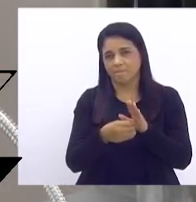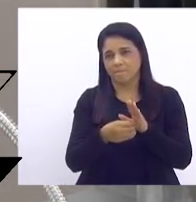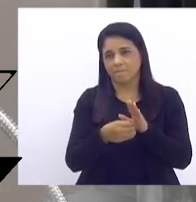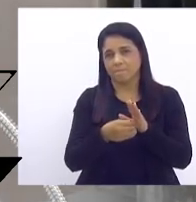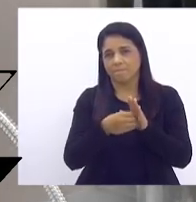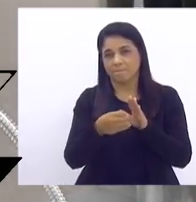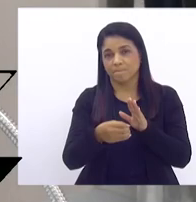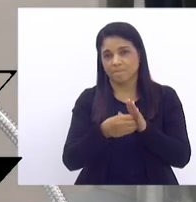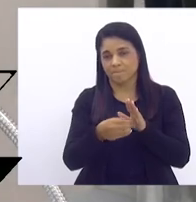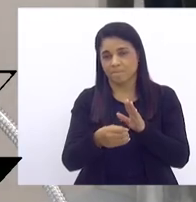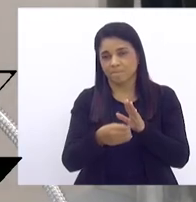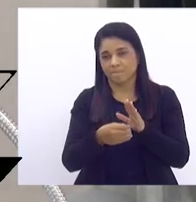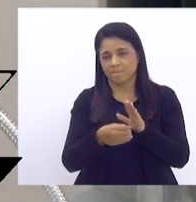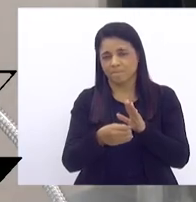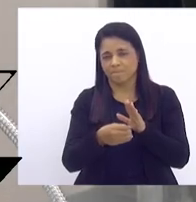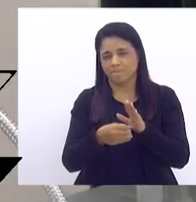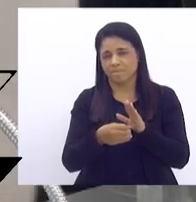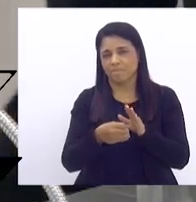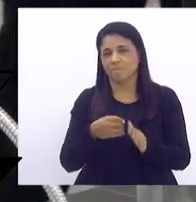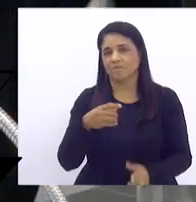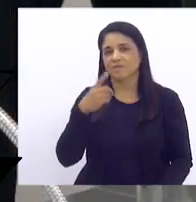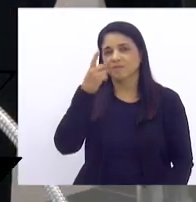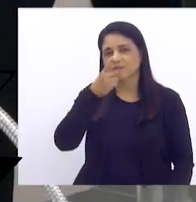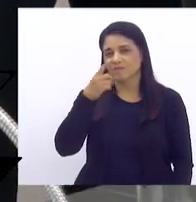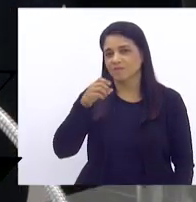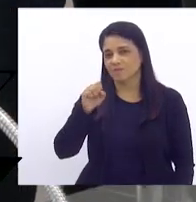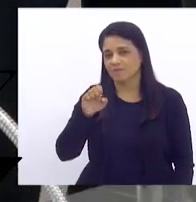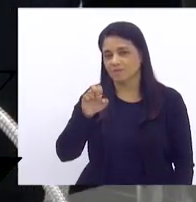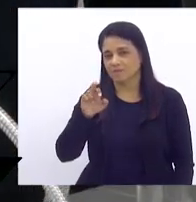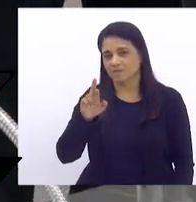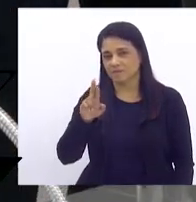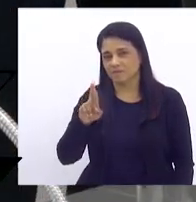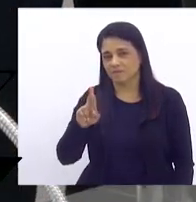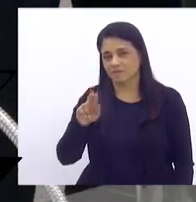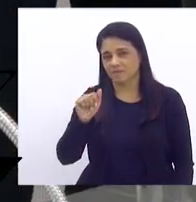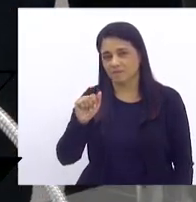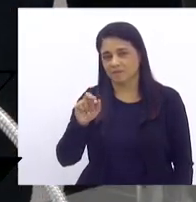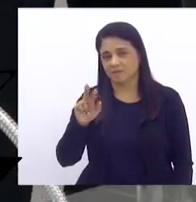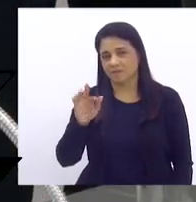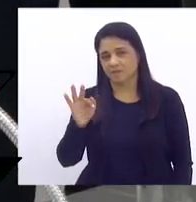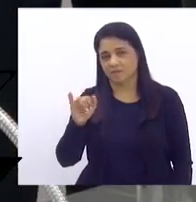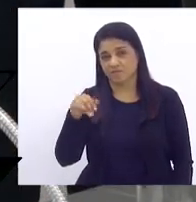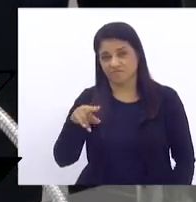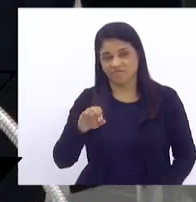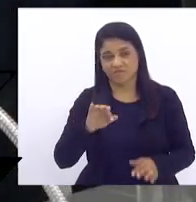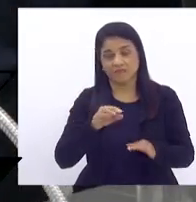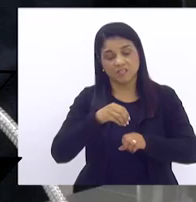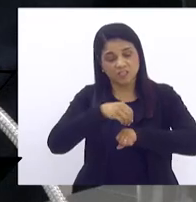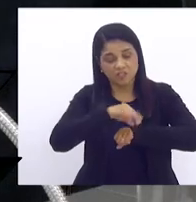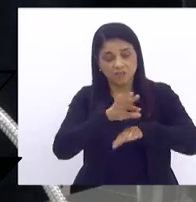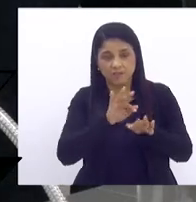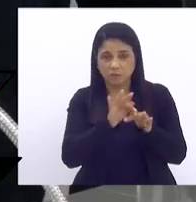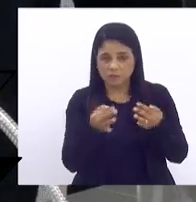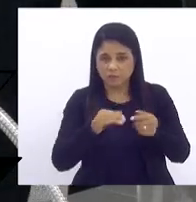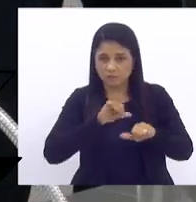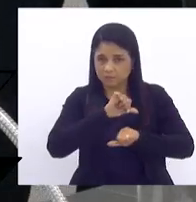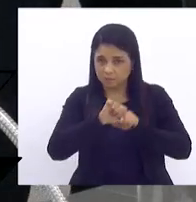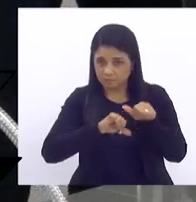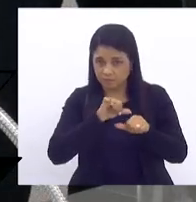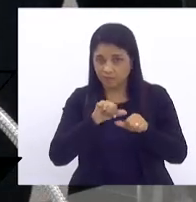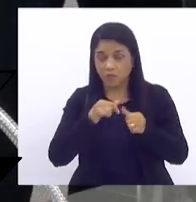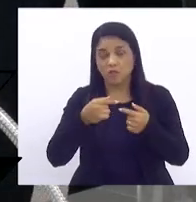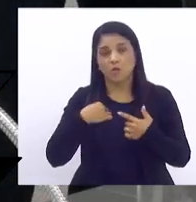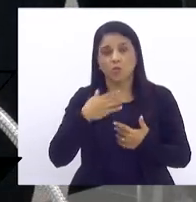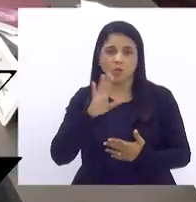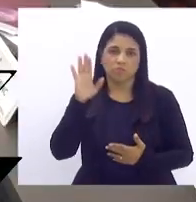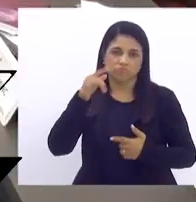Vossa Excelência. Eu dei um parecer, deputado Serafini, pela transformação em indicação simples. Eu queria discutir, presidente. Para discutir,